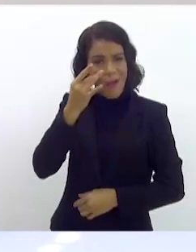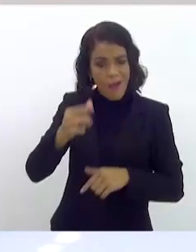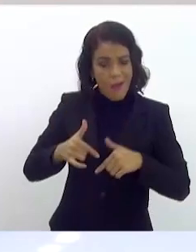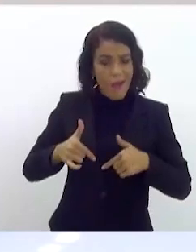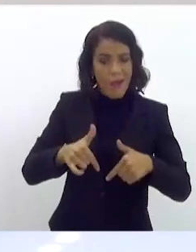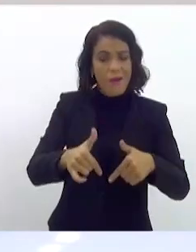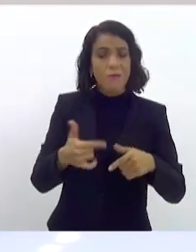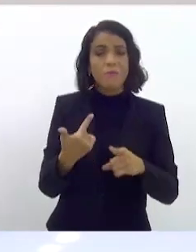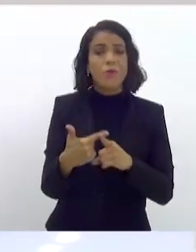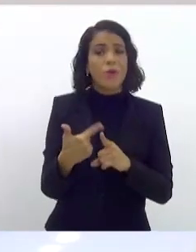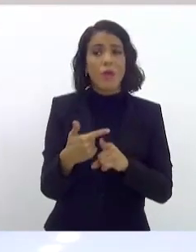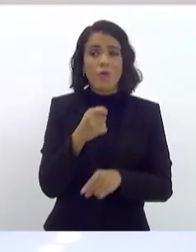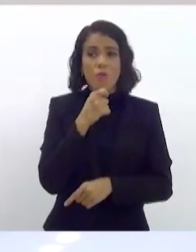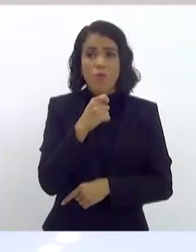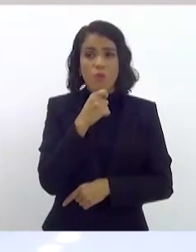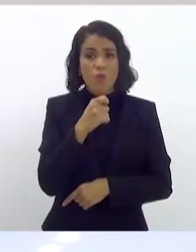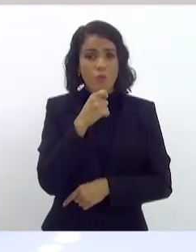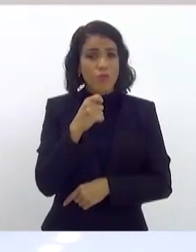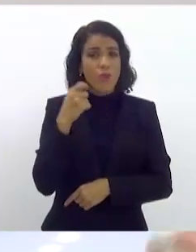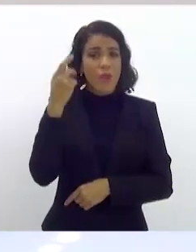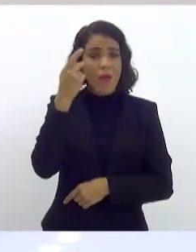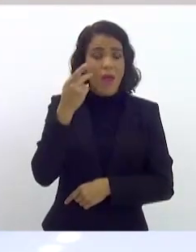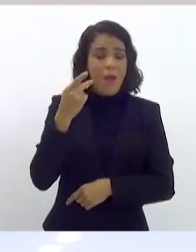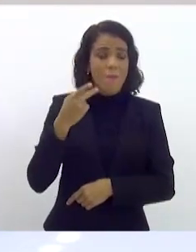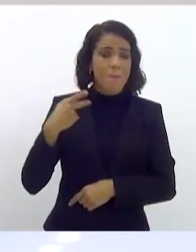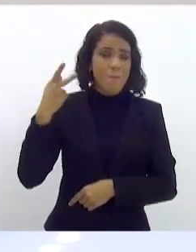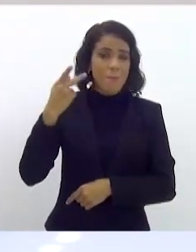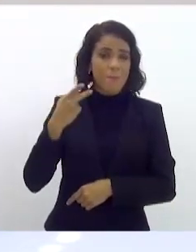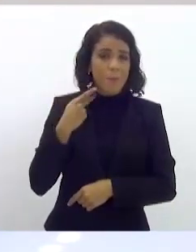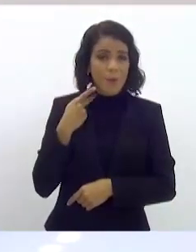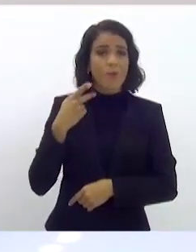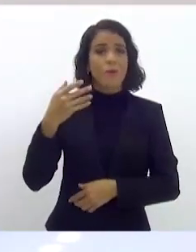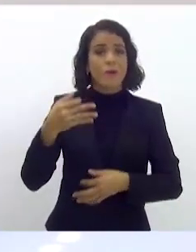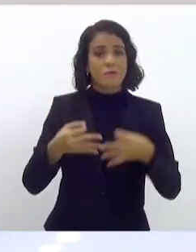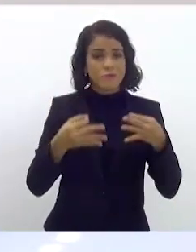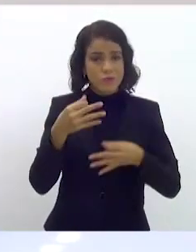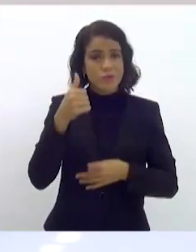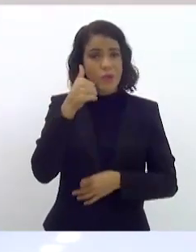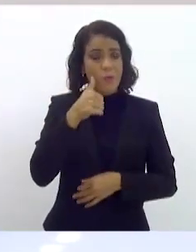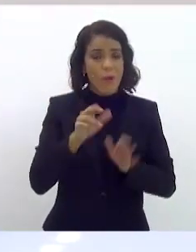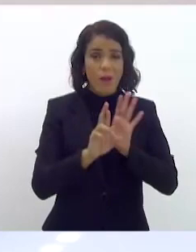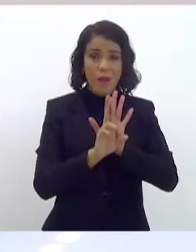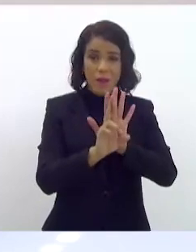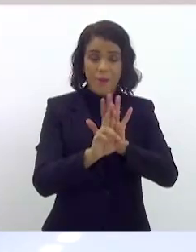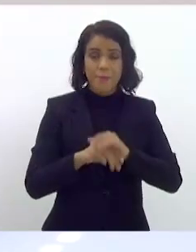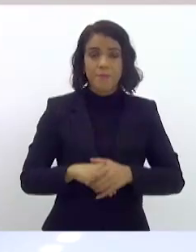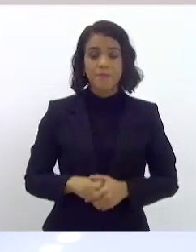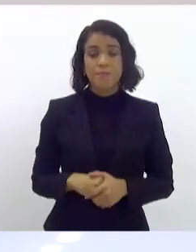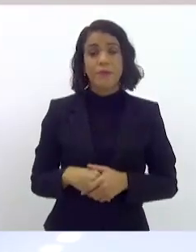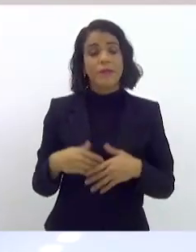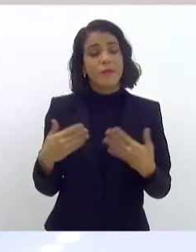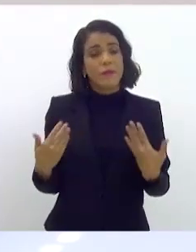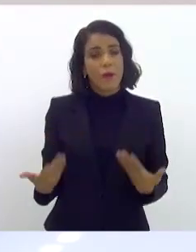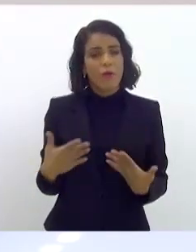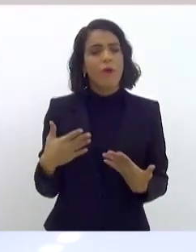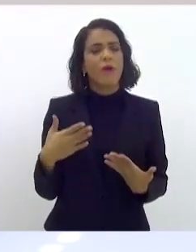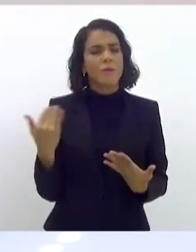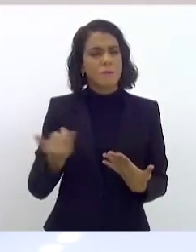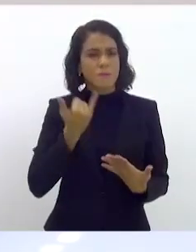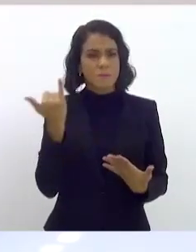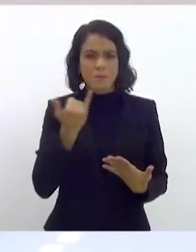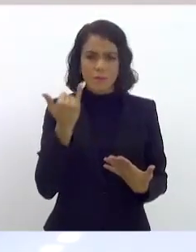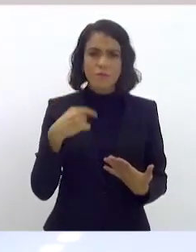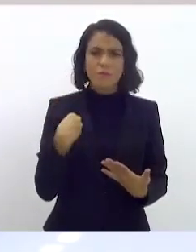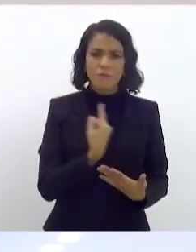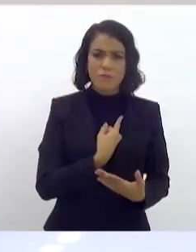não tinha ainda a Procuradoria da Mulher. Então, eu acho que seria bem relevante a gente, até